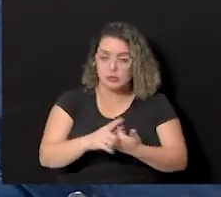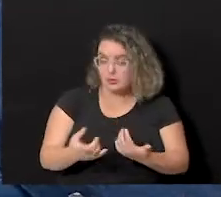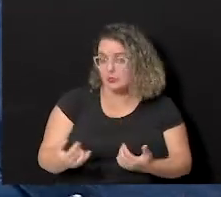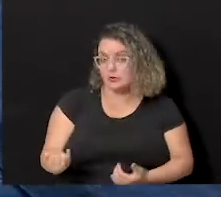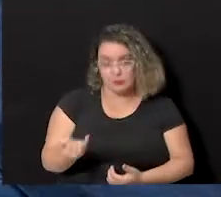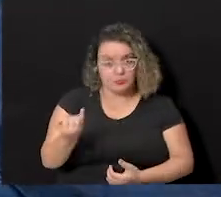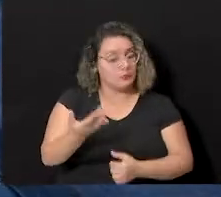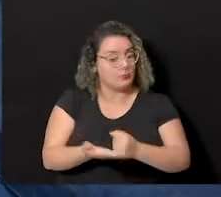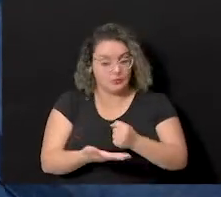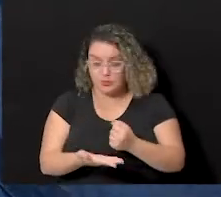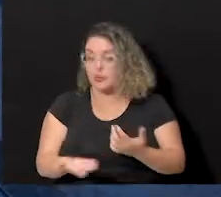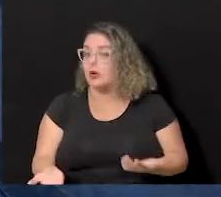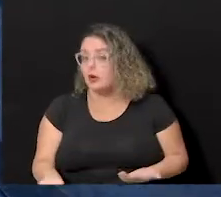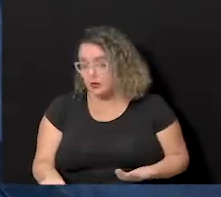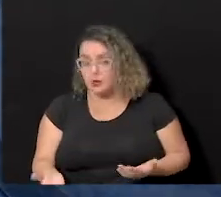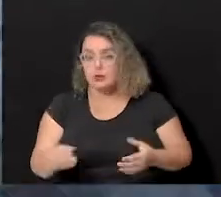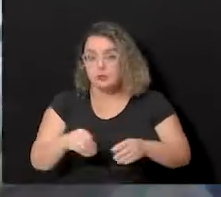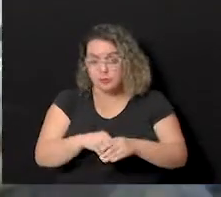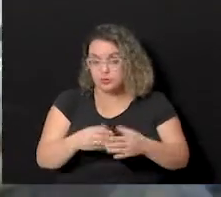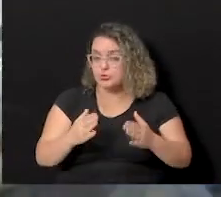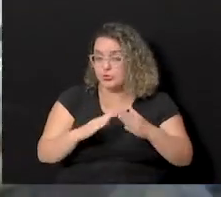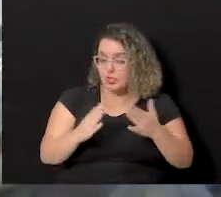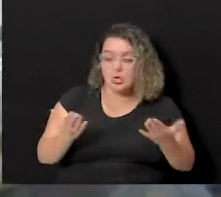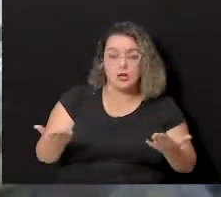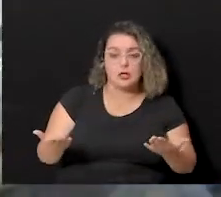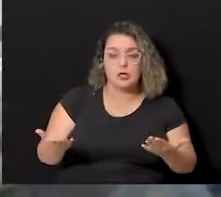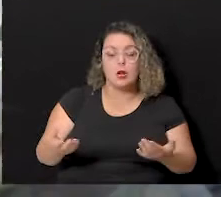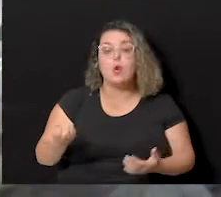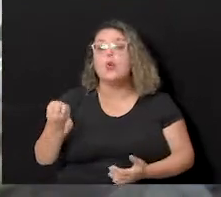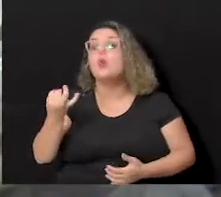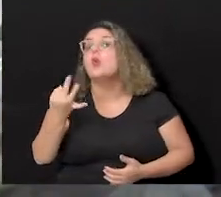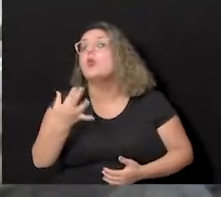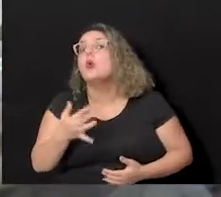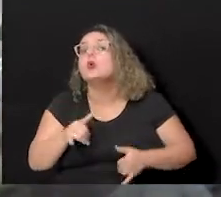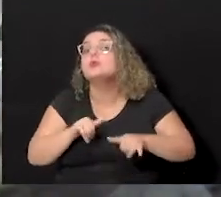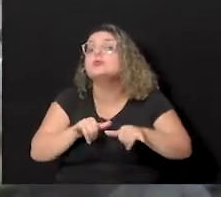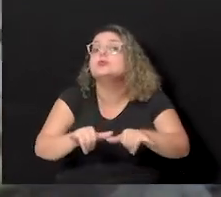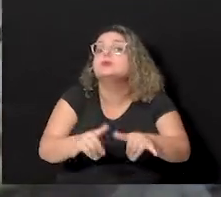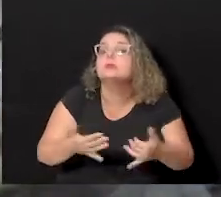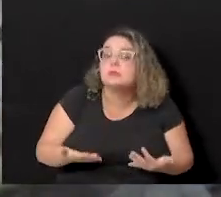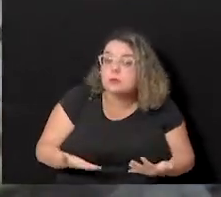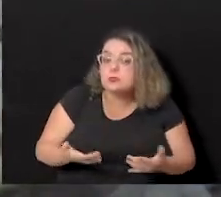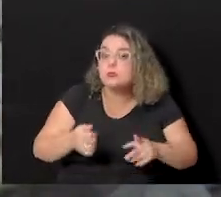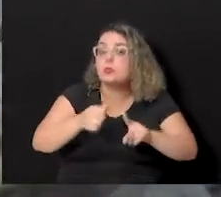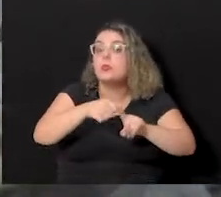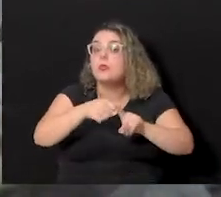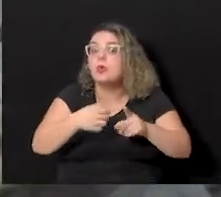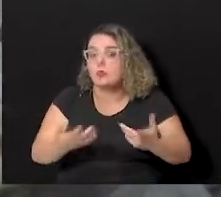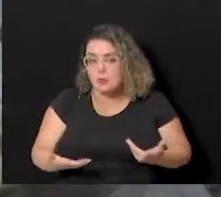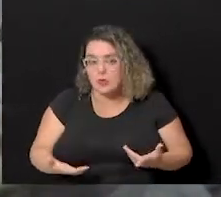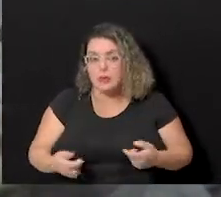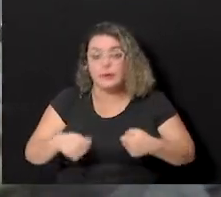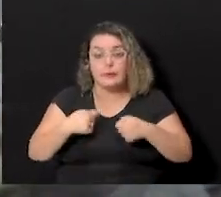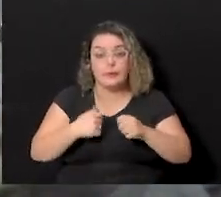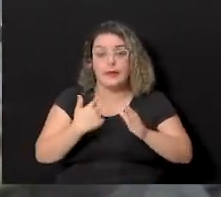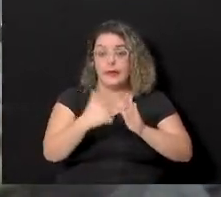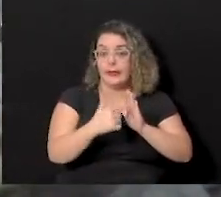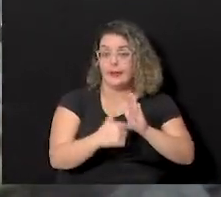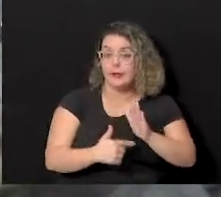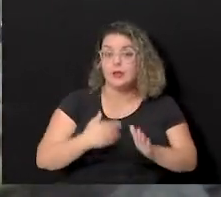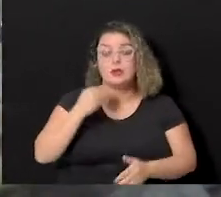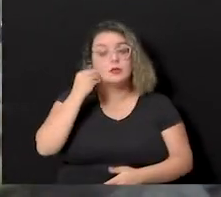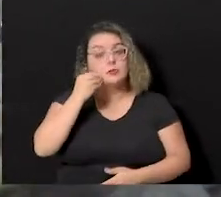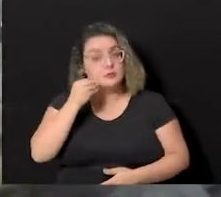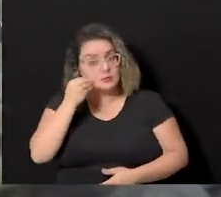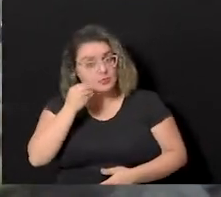uma necessidade básica, né, estar dentro de casa. Quanto eu vou gastar com o supermercado por mês? Então você precisa listar, com